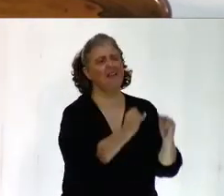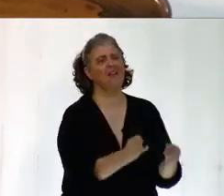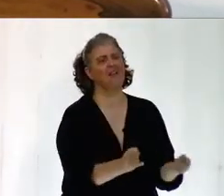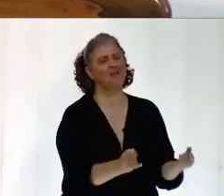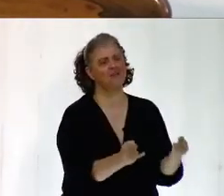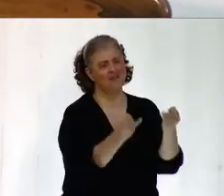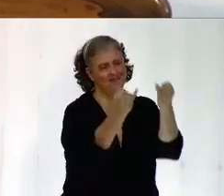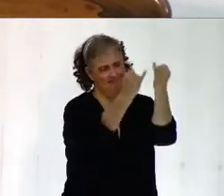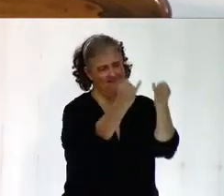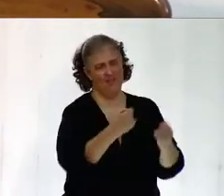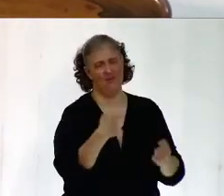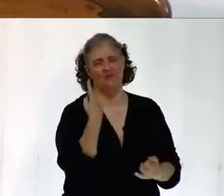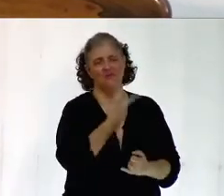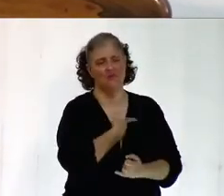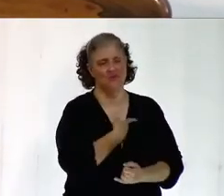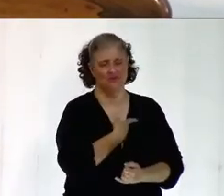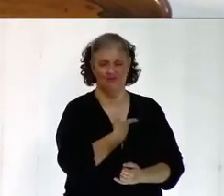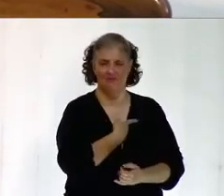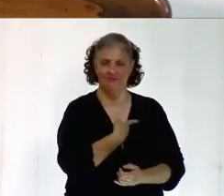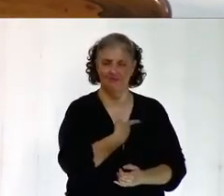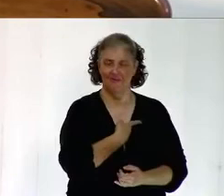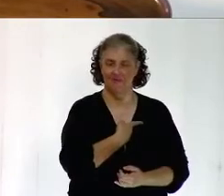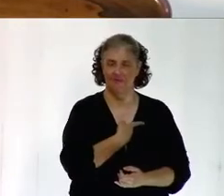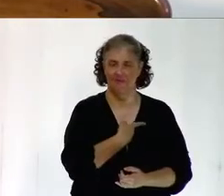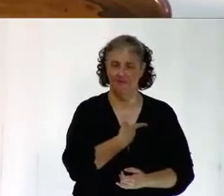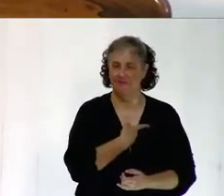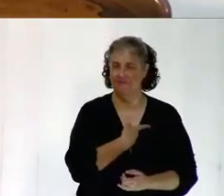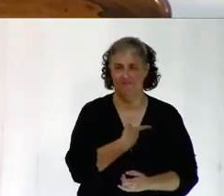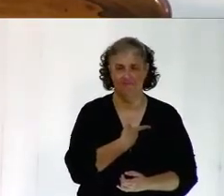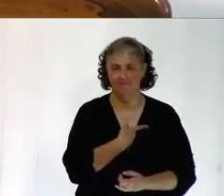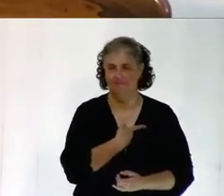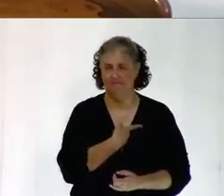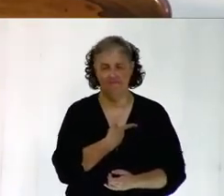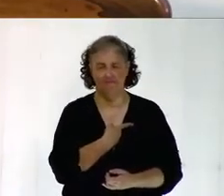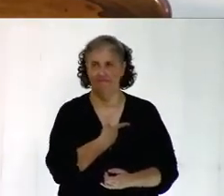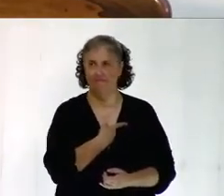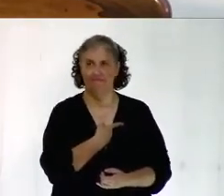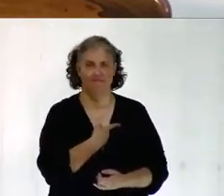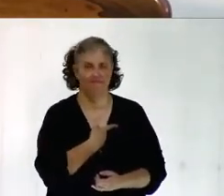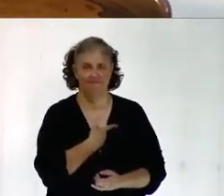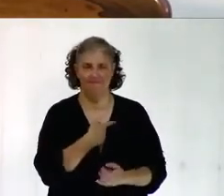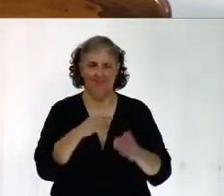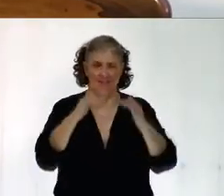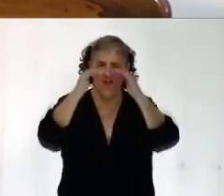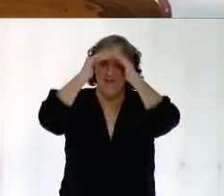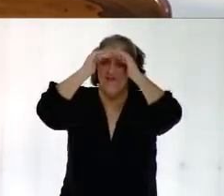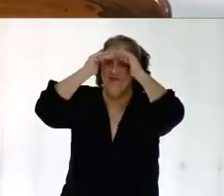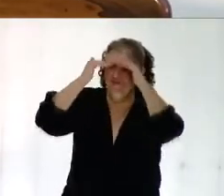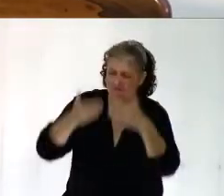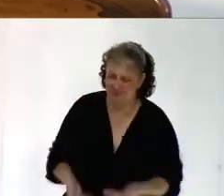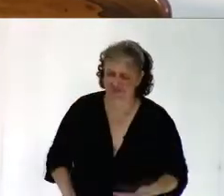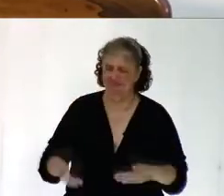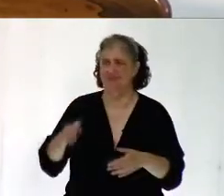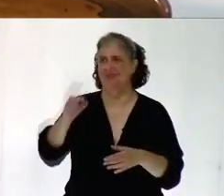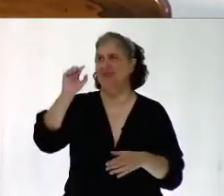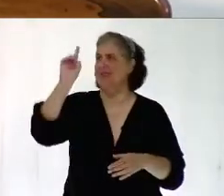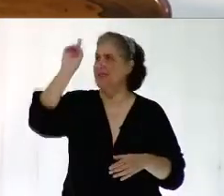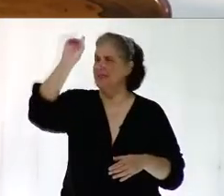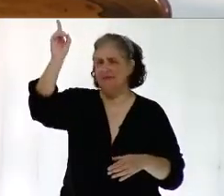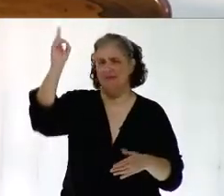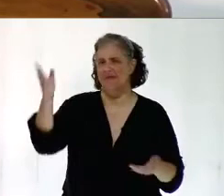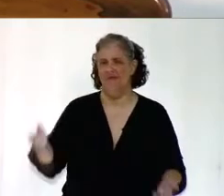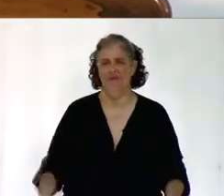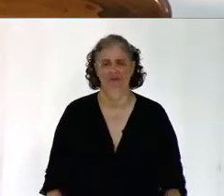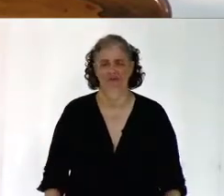e saiu adorou muitos deuses uma desobediência direta mas o